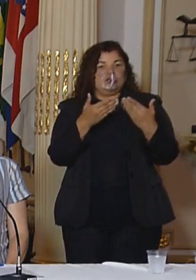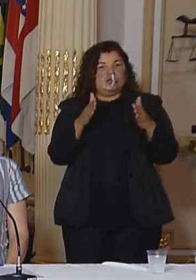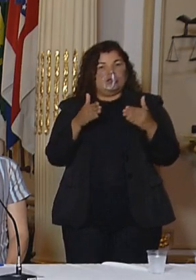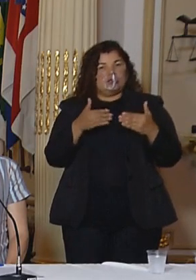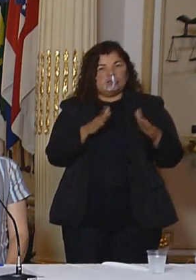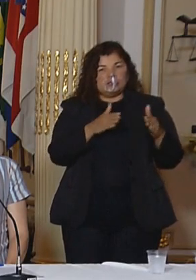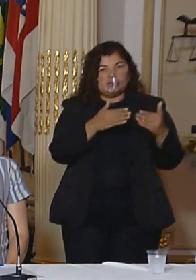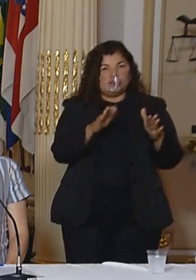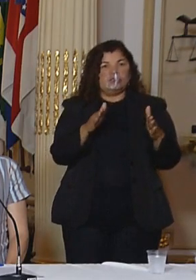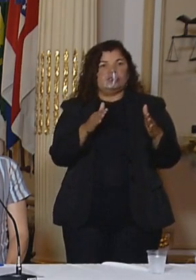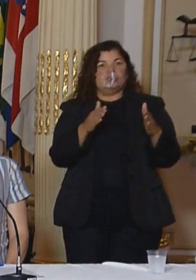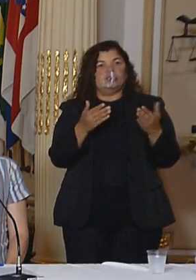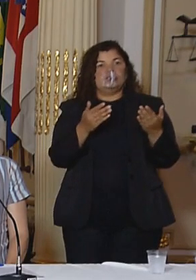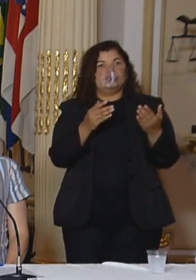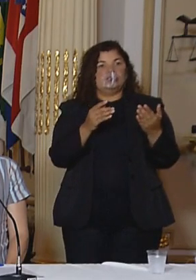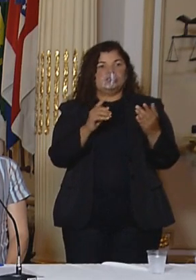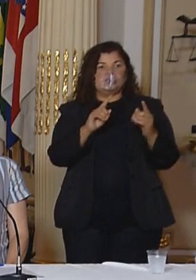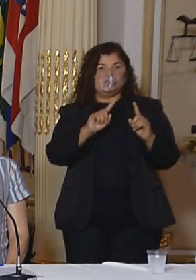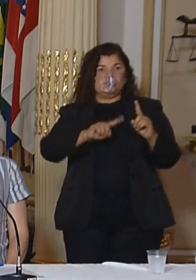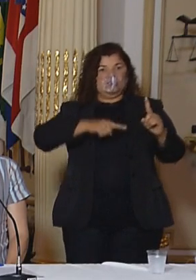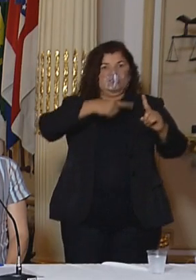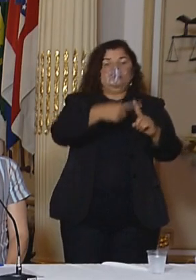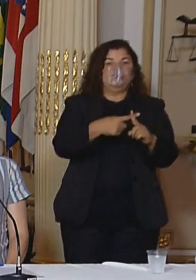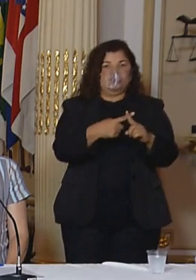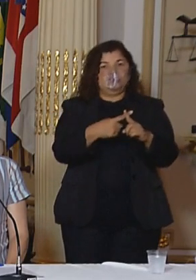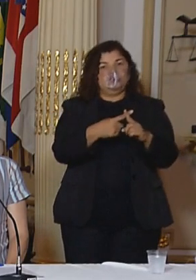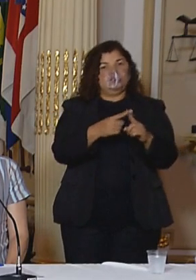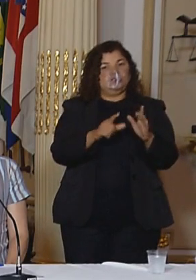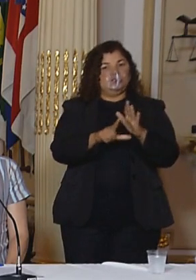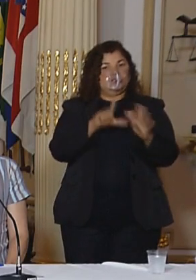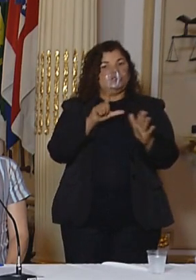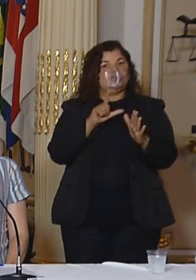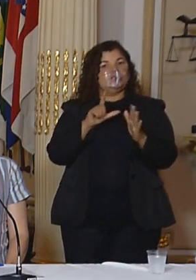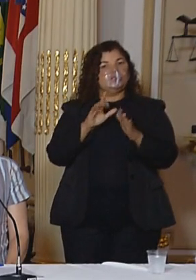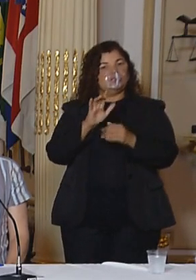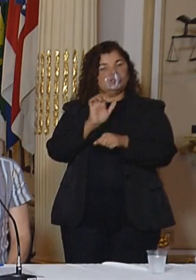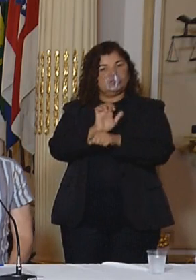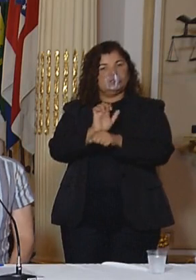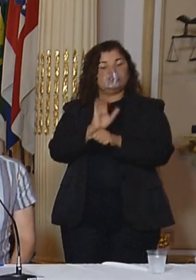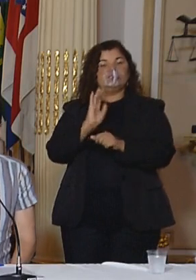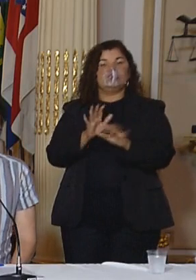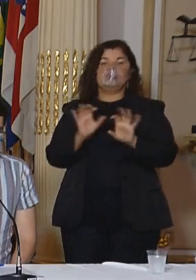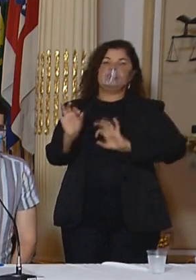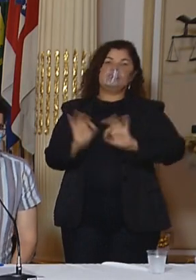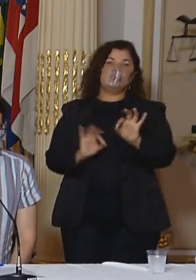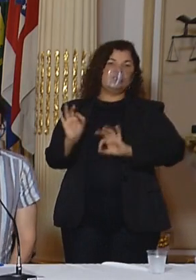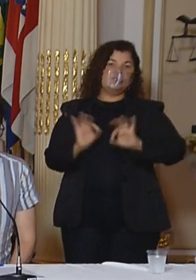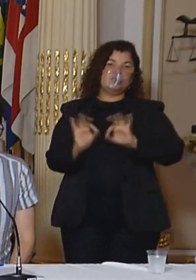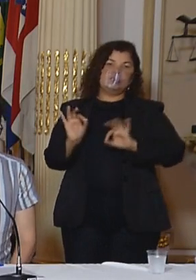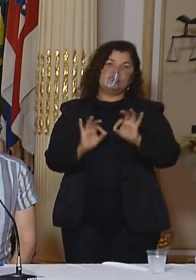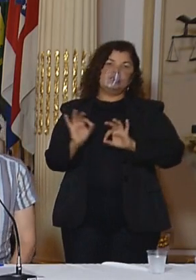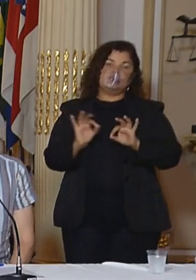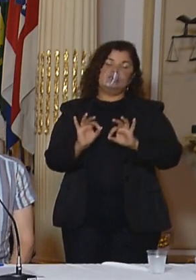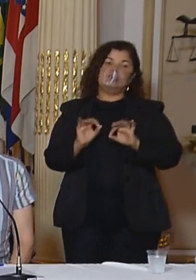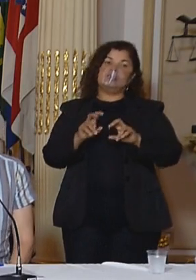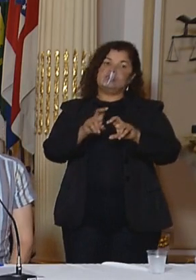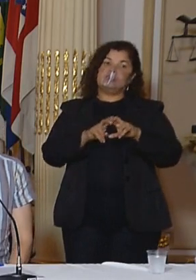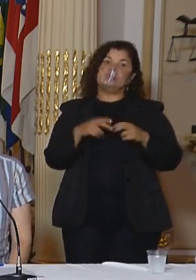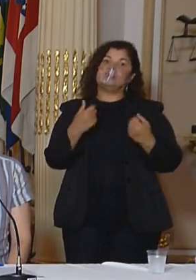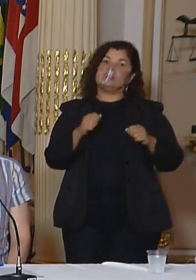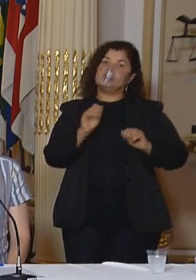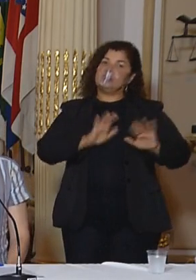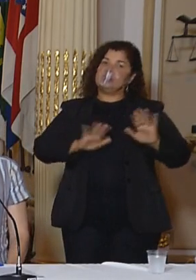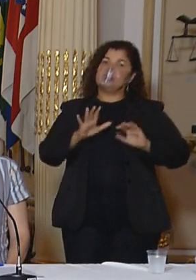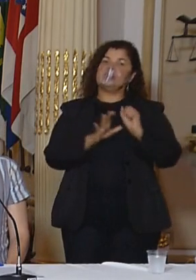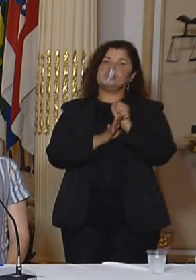aberturas para além daquilo que o estado planejou, até porque nós precisamos ter cautela e